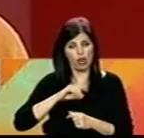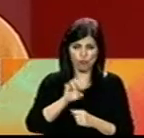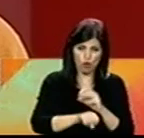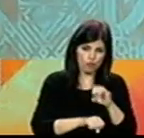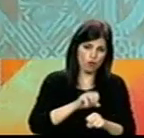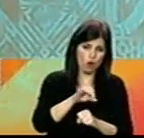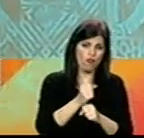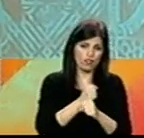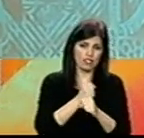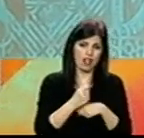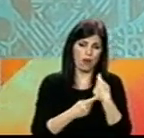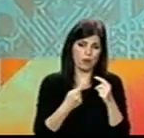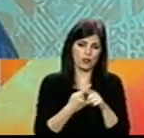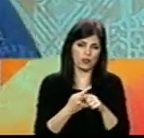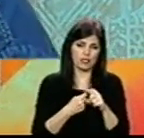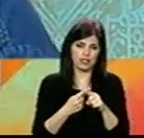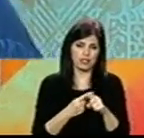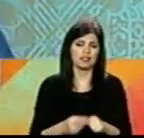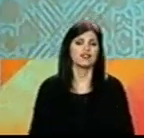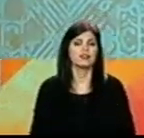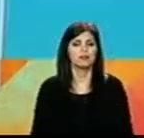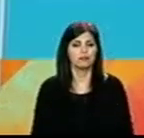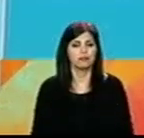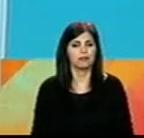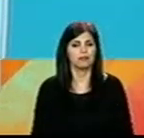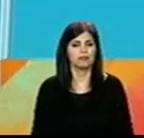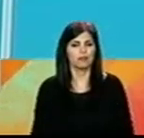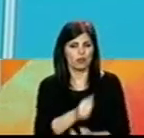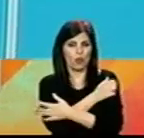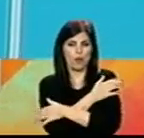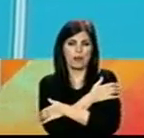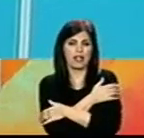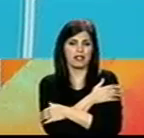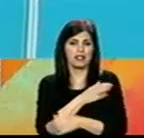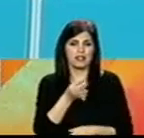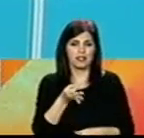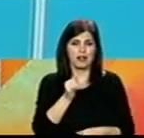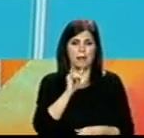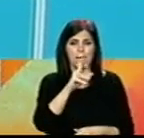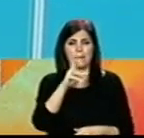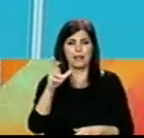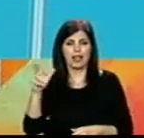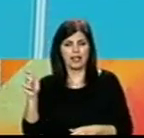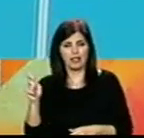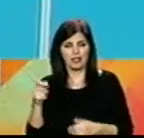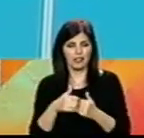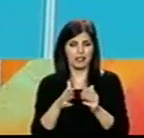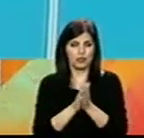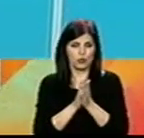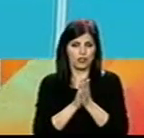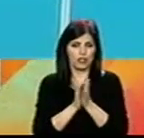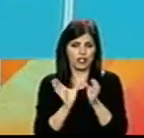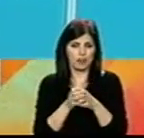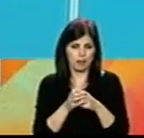fazer algumas coisas bastante interessantes, não é? Claro. Ora, um abraço para o Pierre e para todo o resto